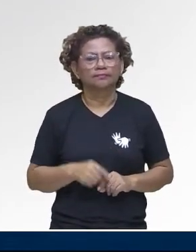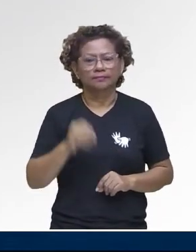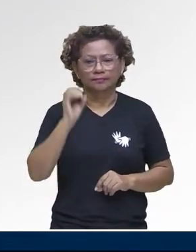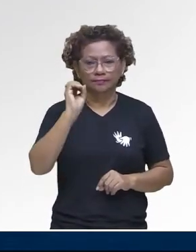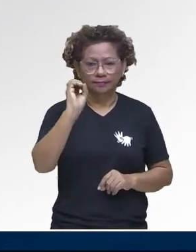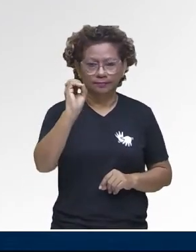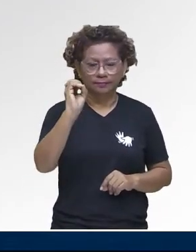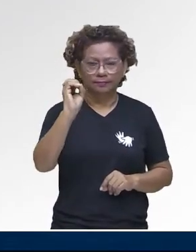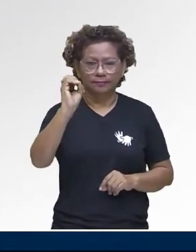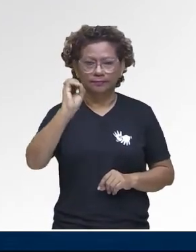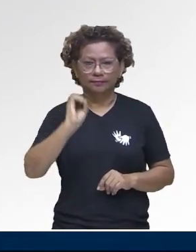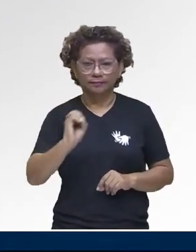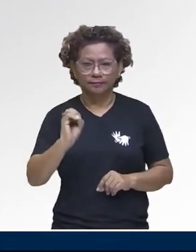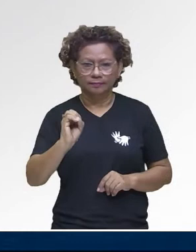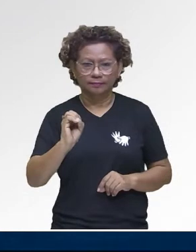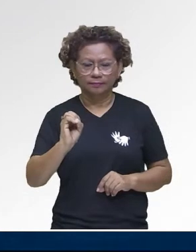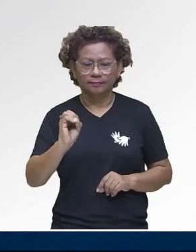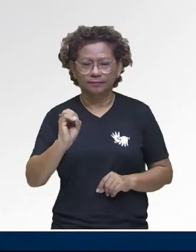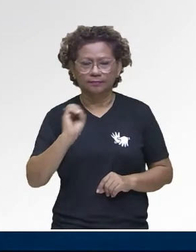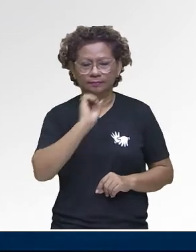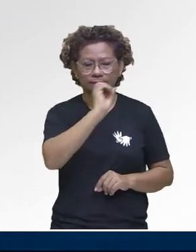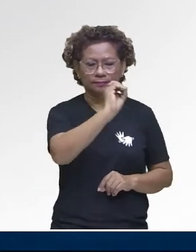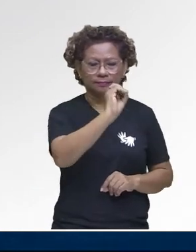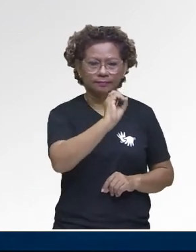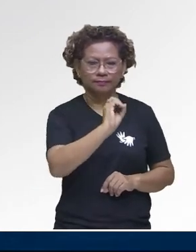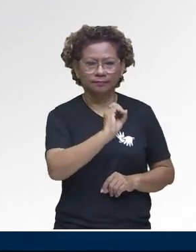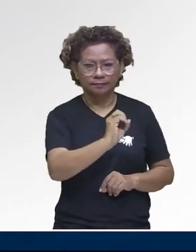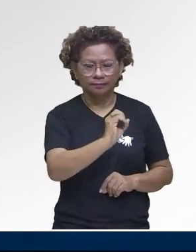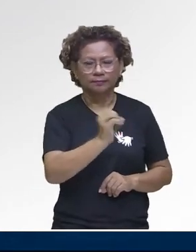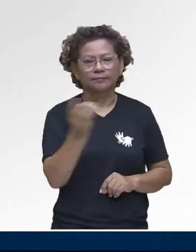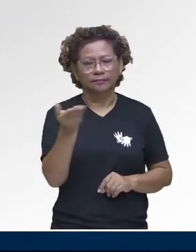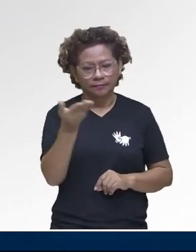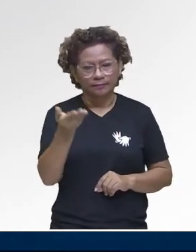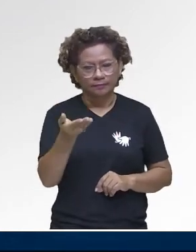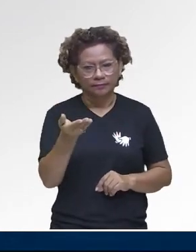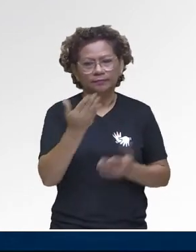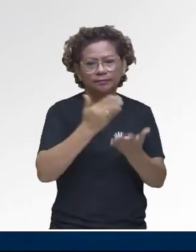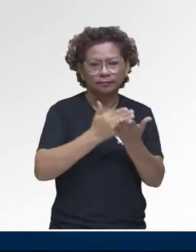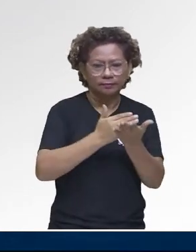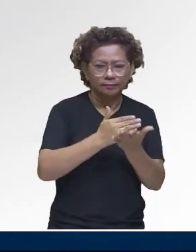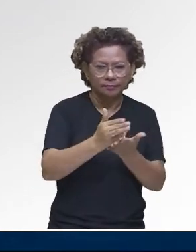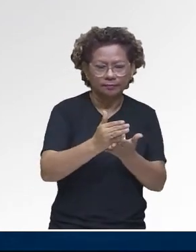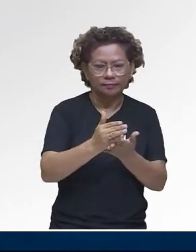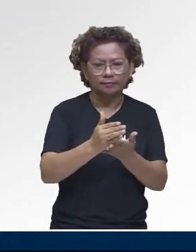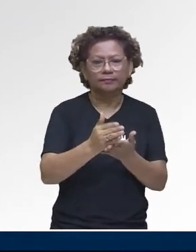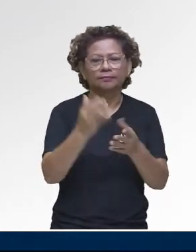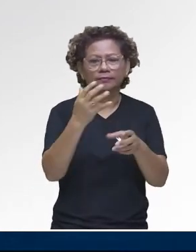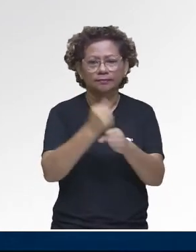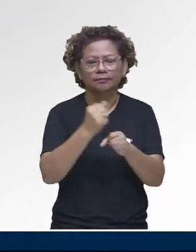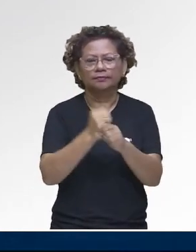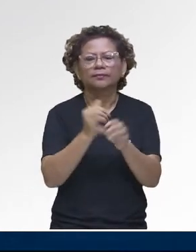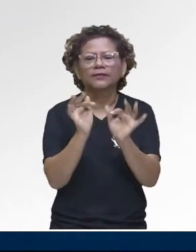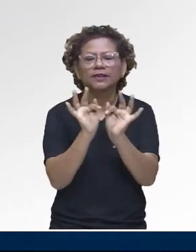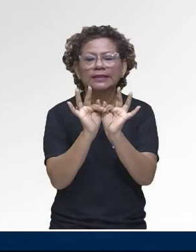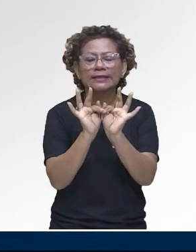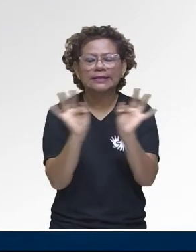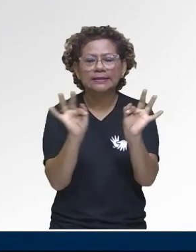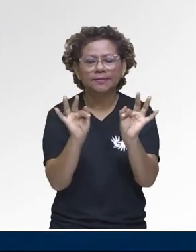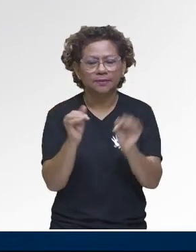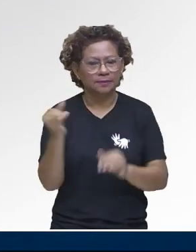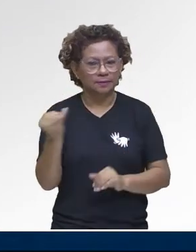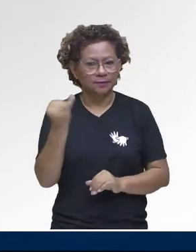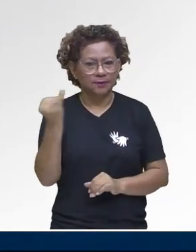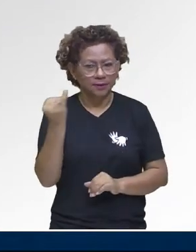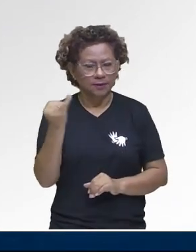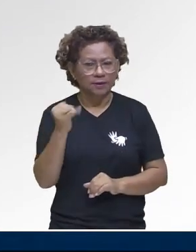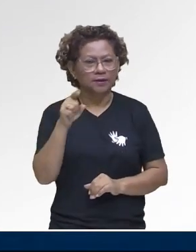aqui o 0, 0 e 0. E aí sim, a gente faz o somatório. Bem simples, né? O mais importante é saber